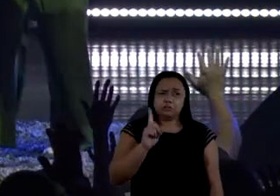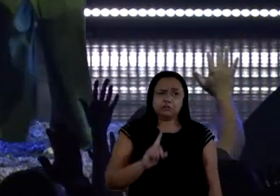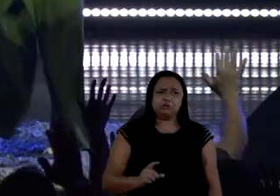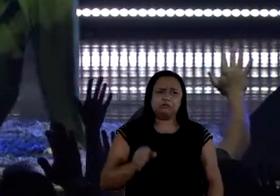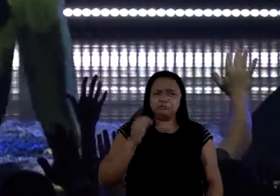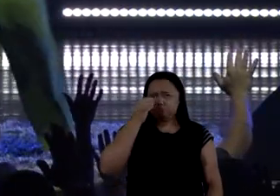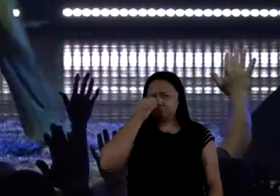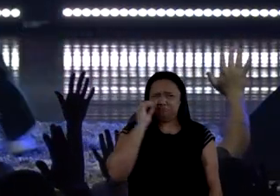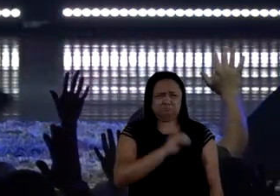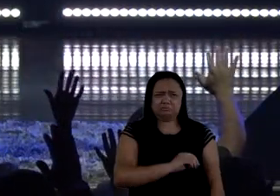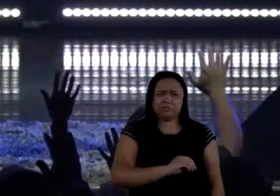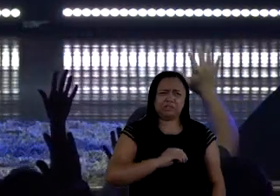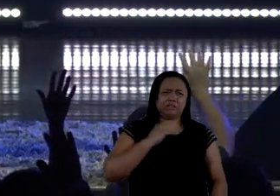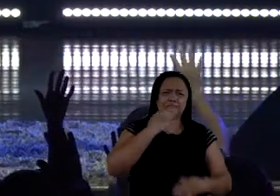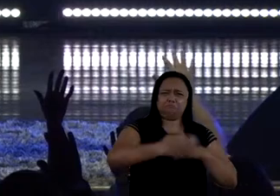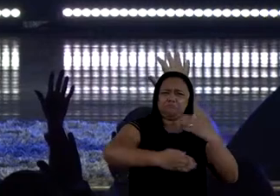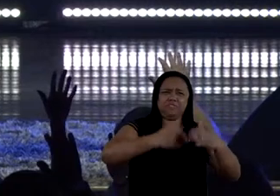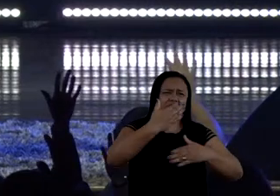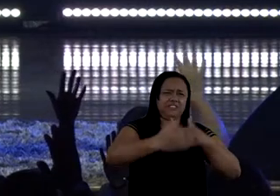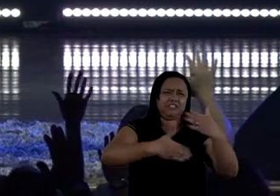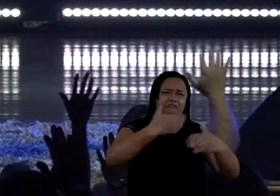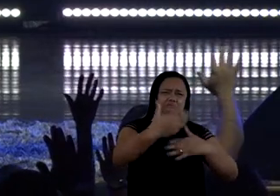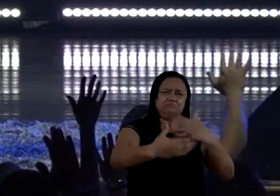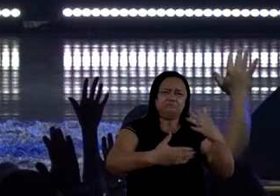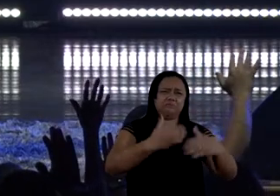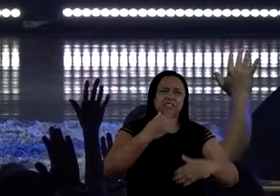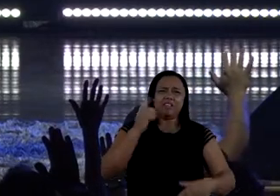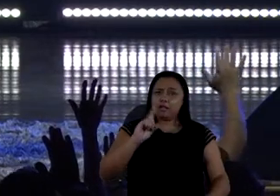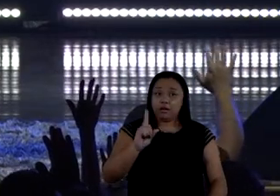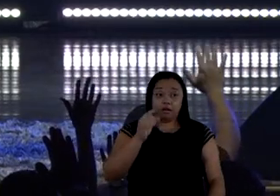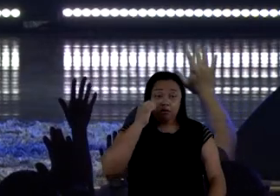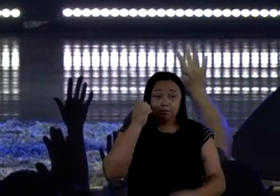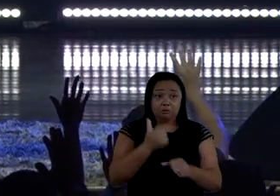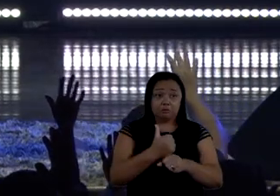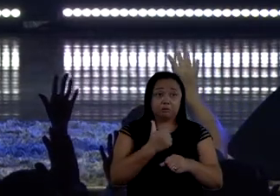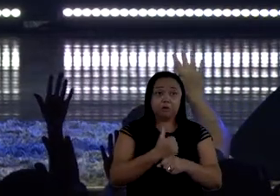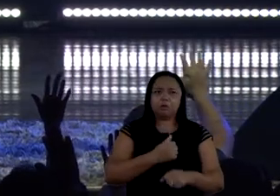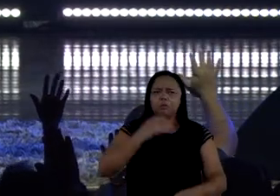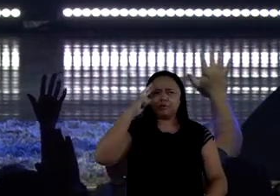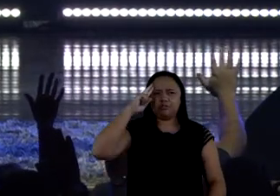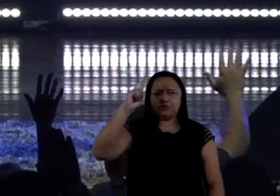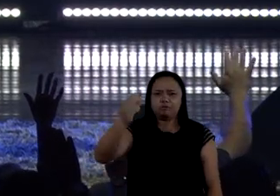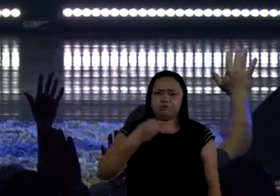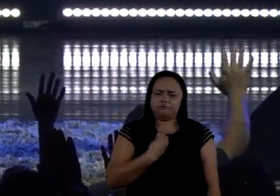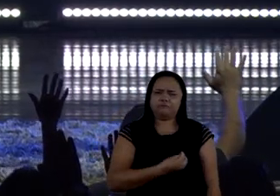processo. Não desista da obra que o Senhor começou a fazer na tua vida.